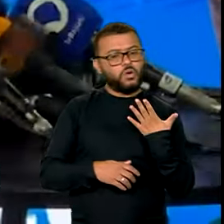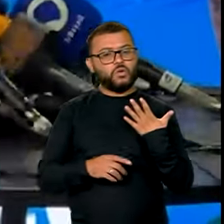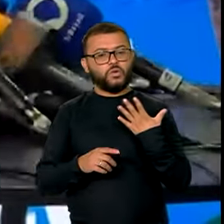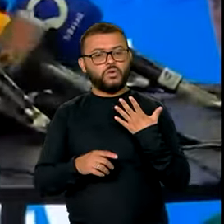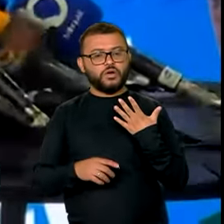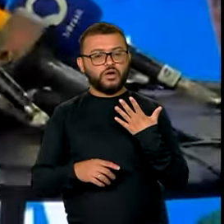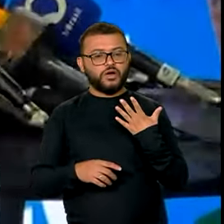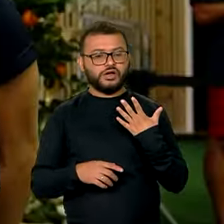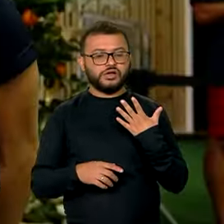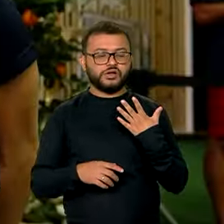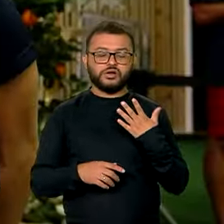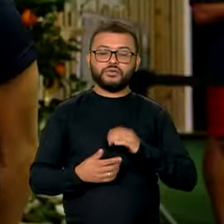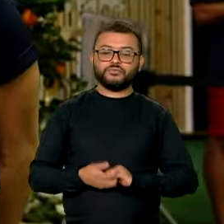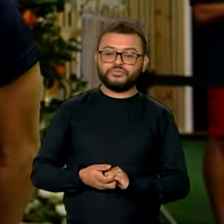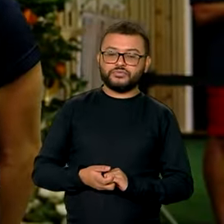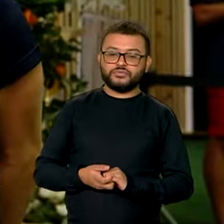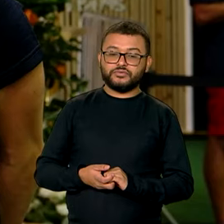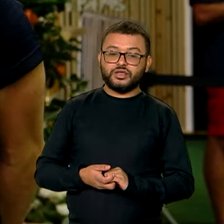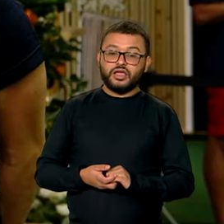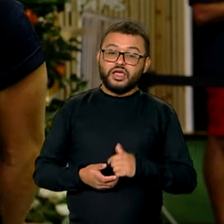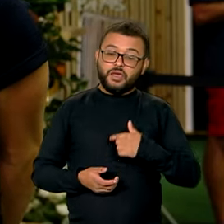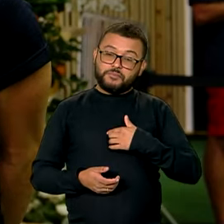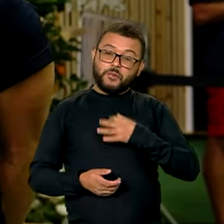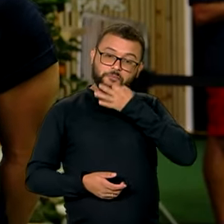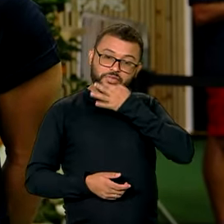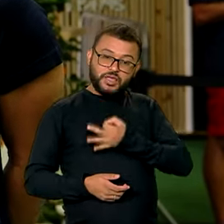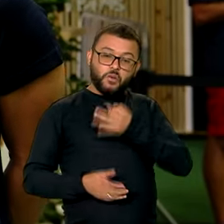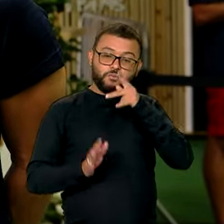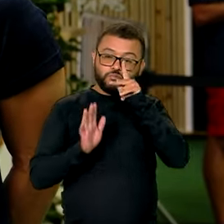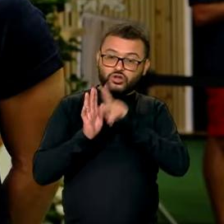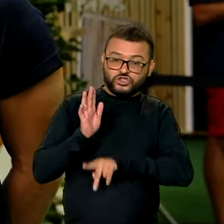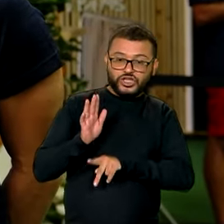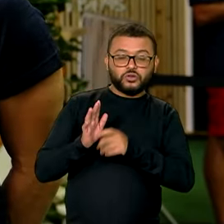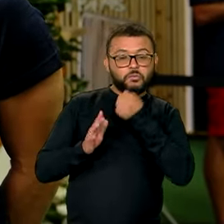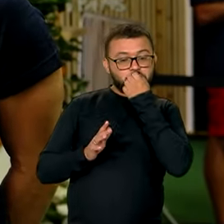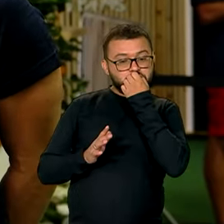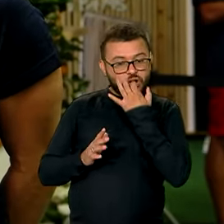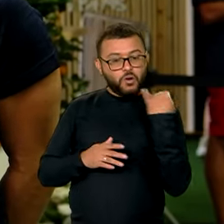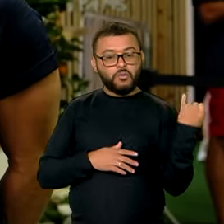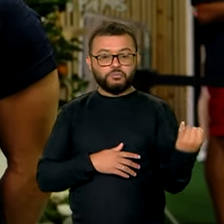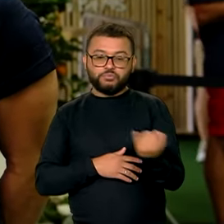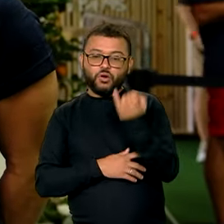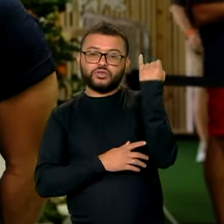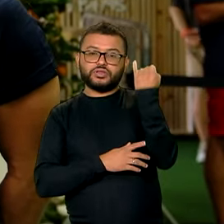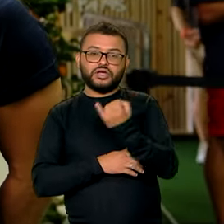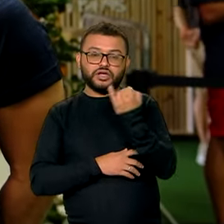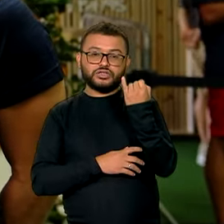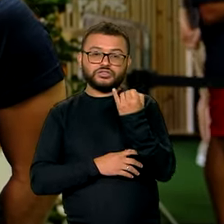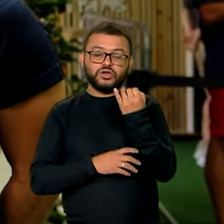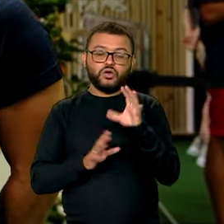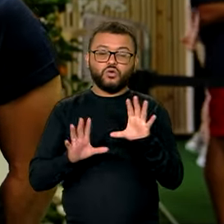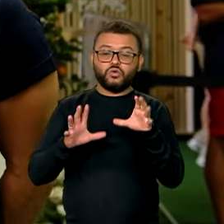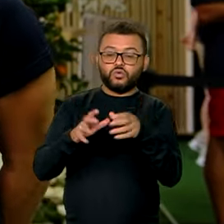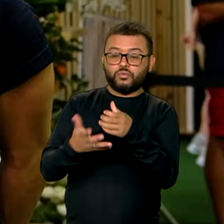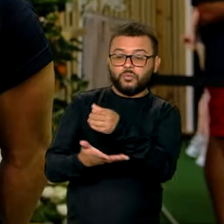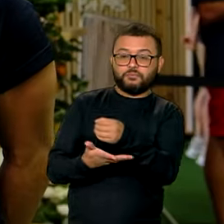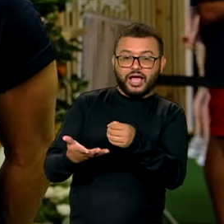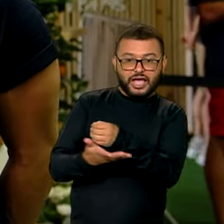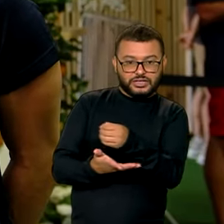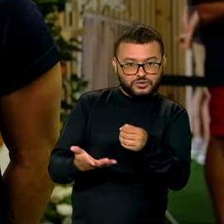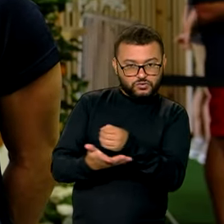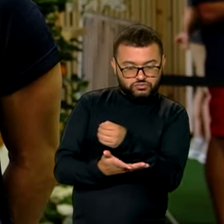na balança e valer a pena. Eu acho que é um projeto muito importante, principalmente para as categorias de base.